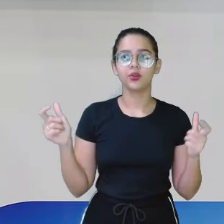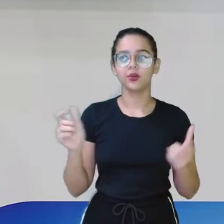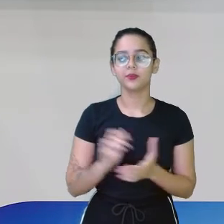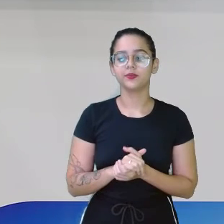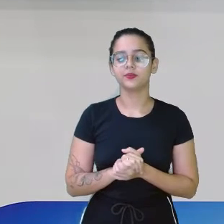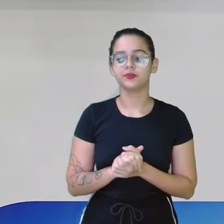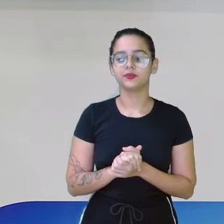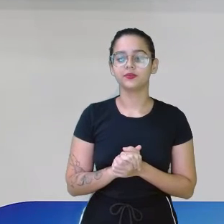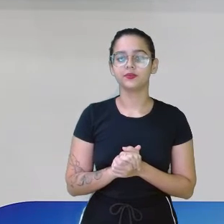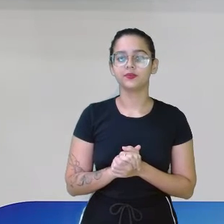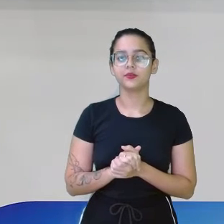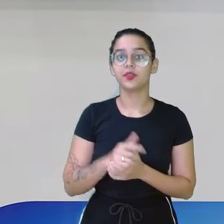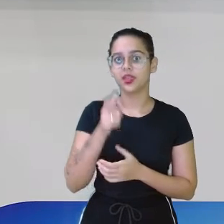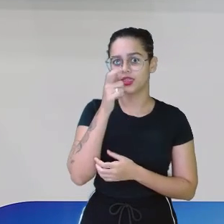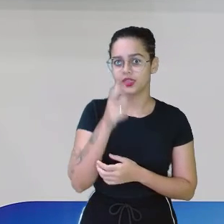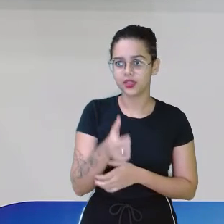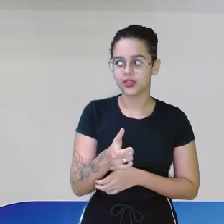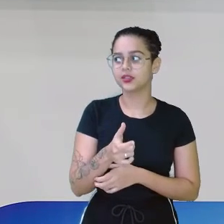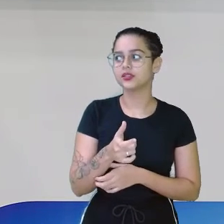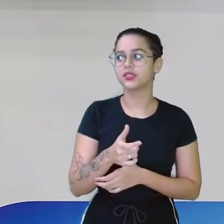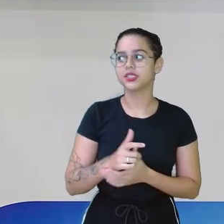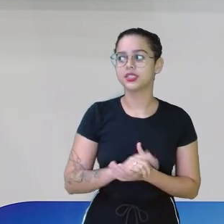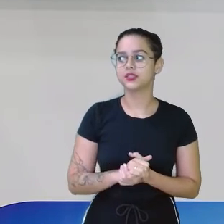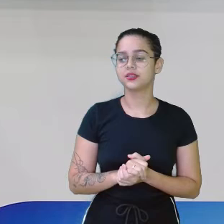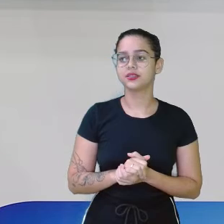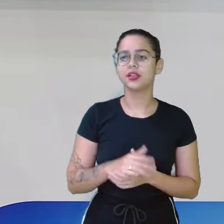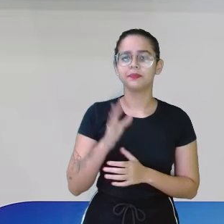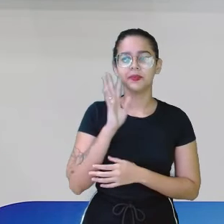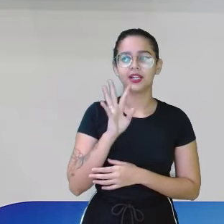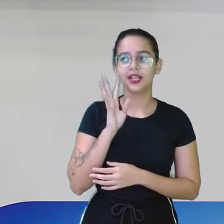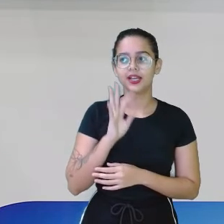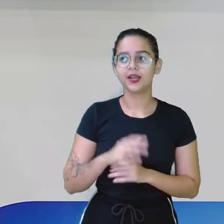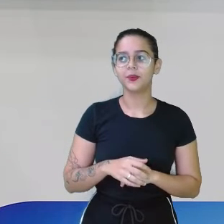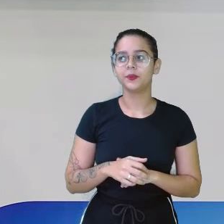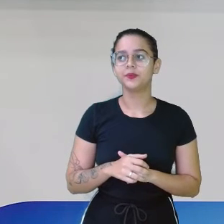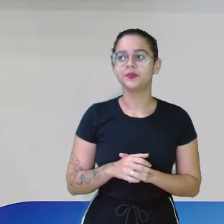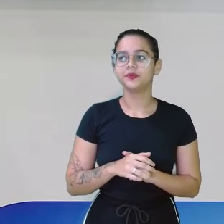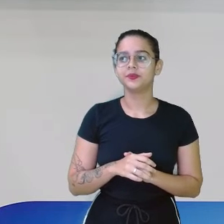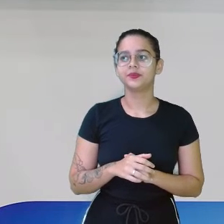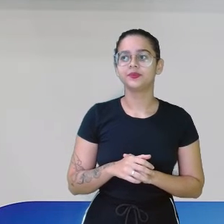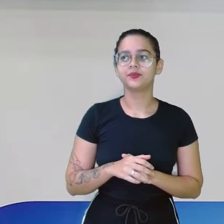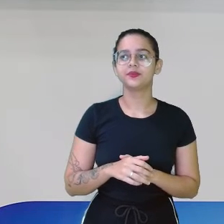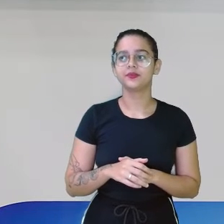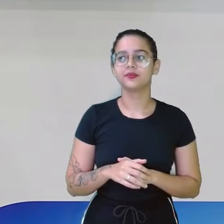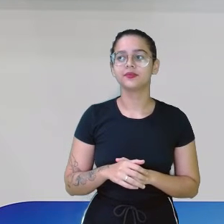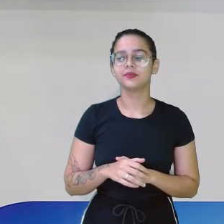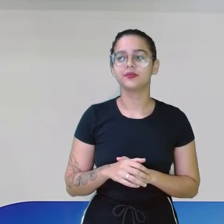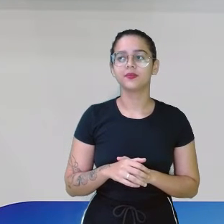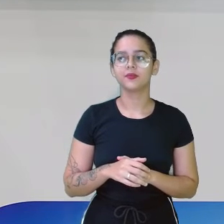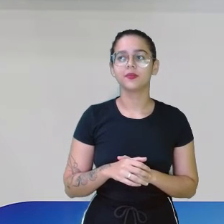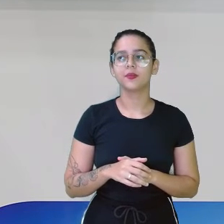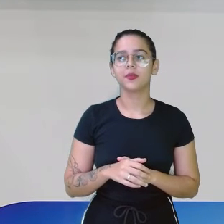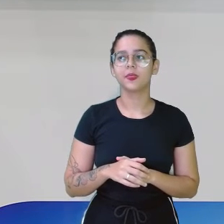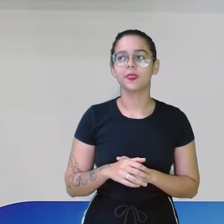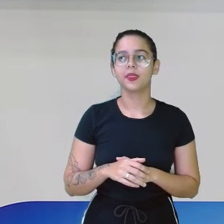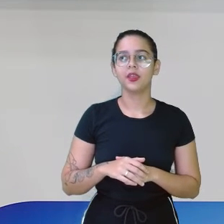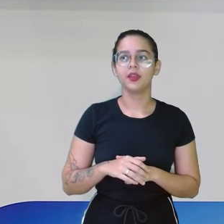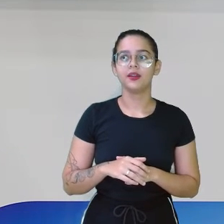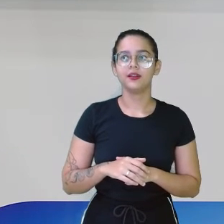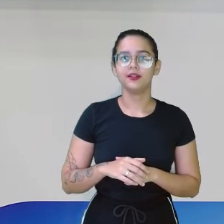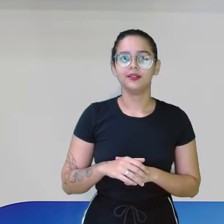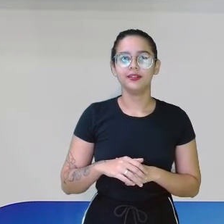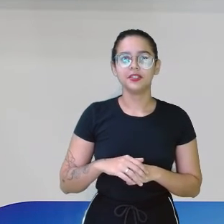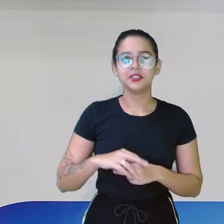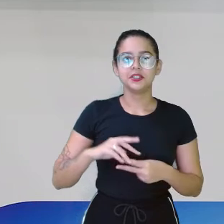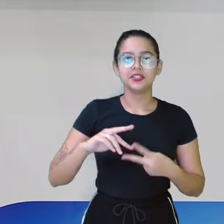é. Interessantíssimo. Por conta dessas, né? Legal, né? Legal. Aí, genes alélicos dominantes e